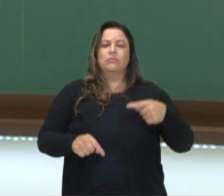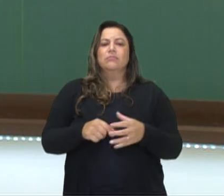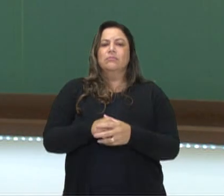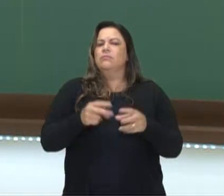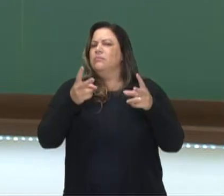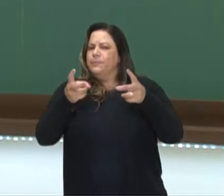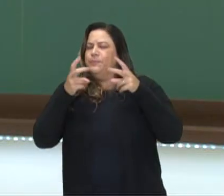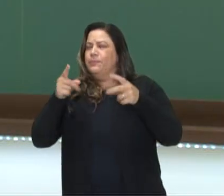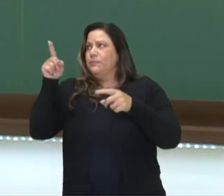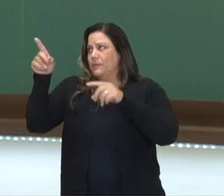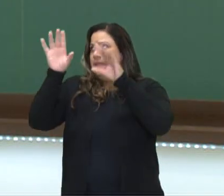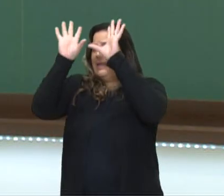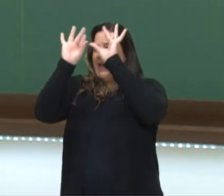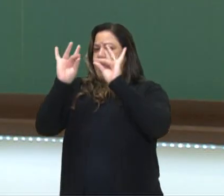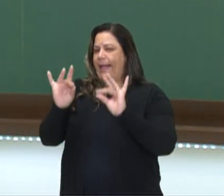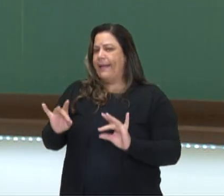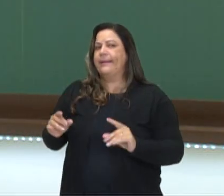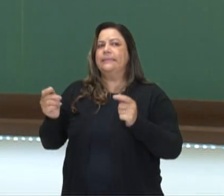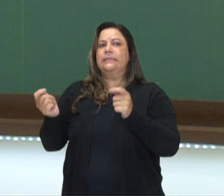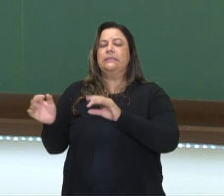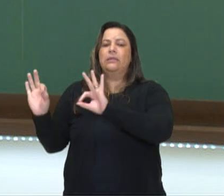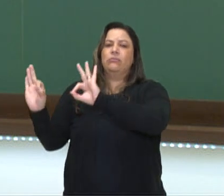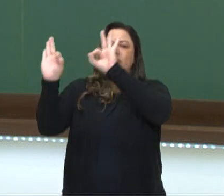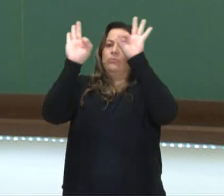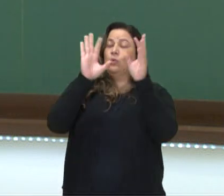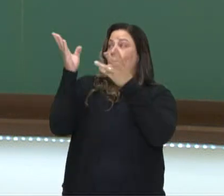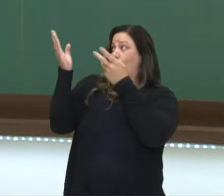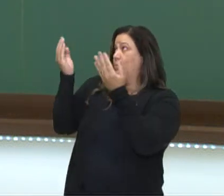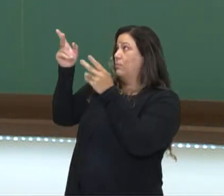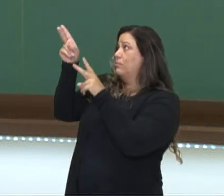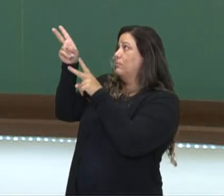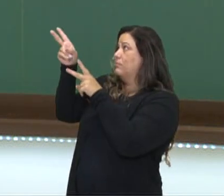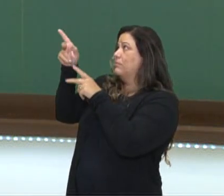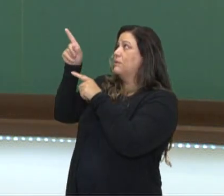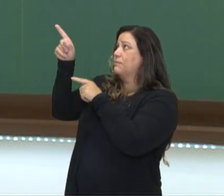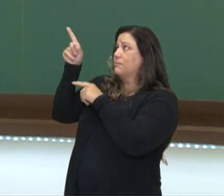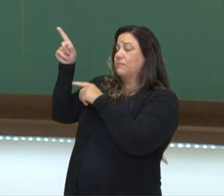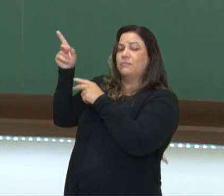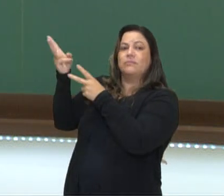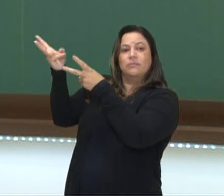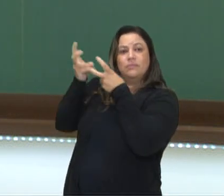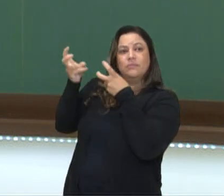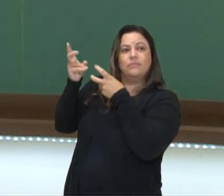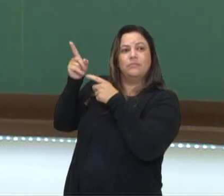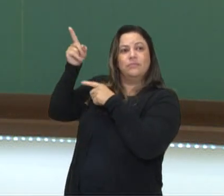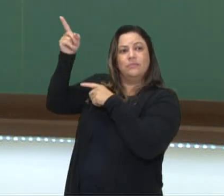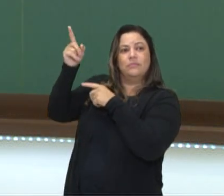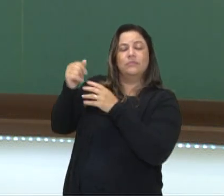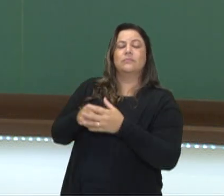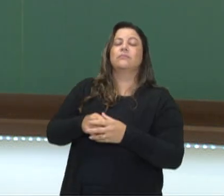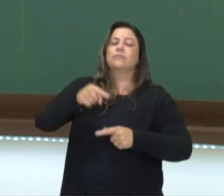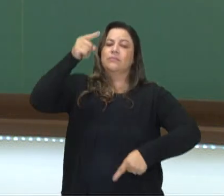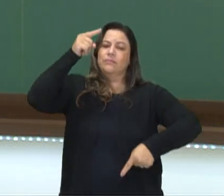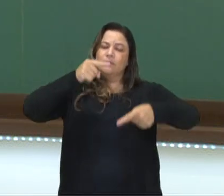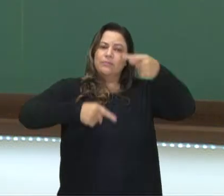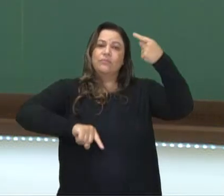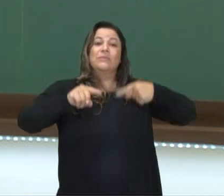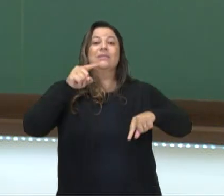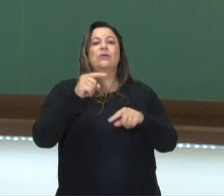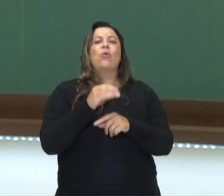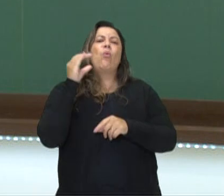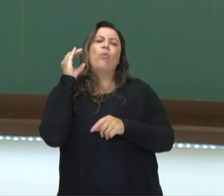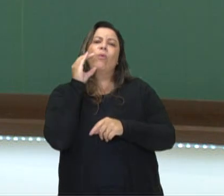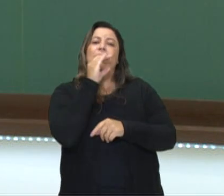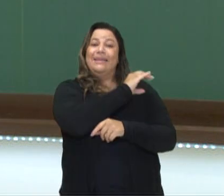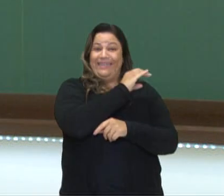essa definição é você acompanhar essa imagem aqui, O fluxo normal atmosférico é que o ar quente, por